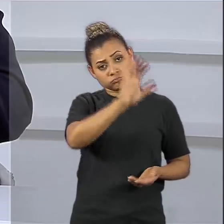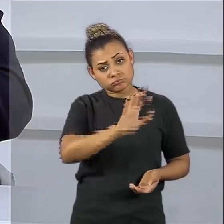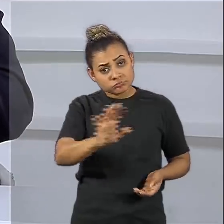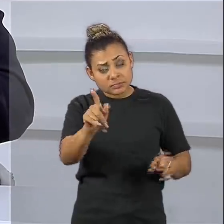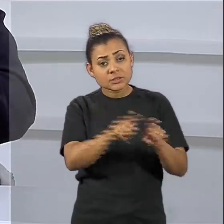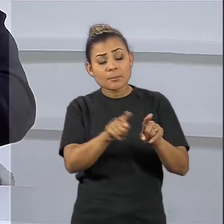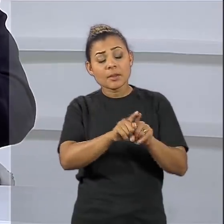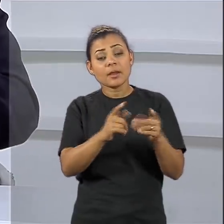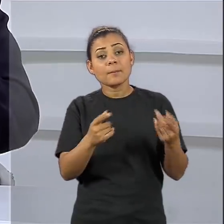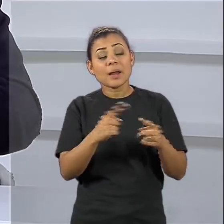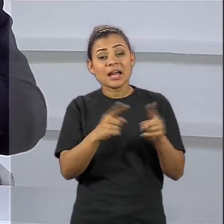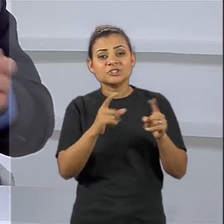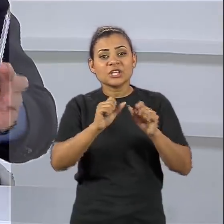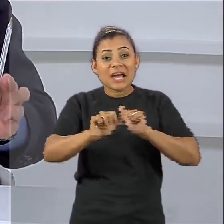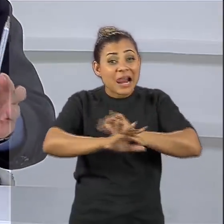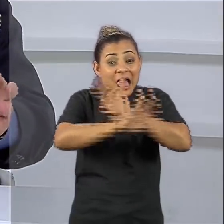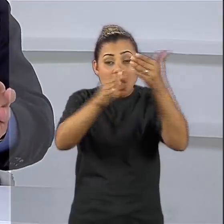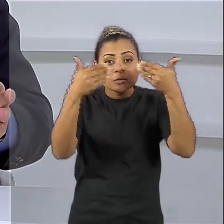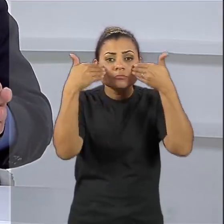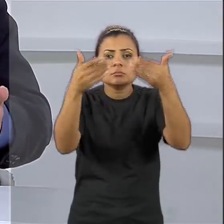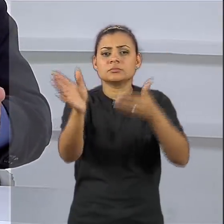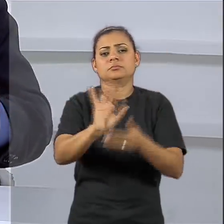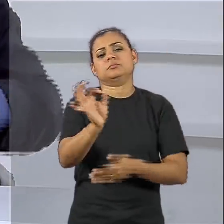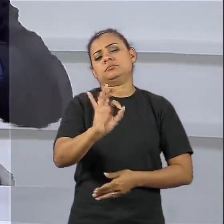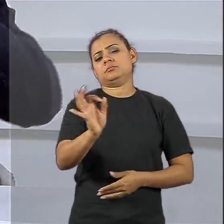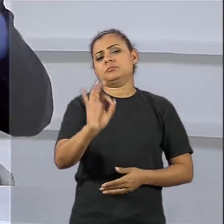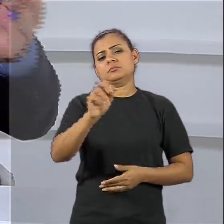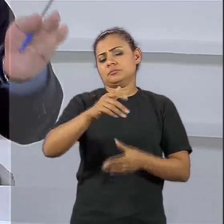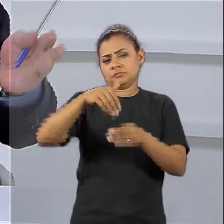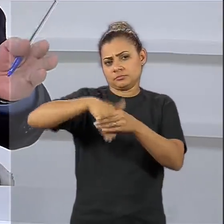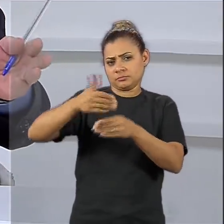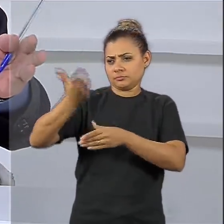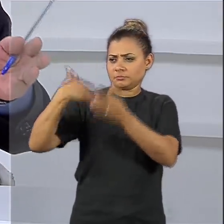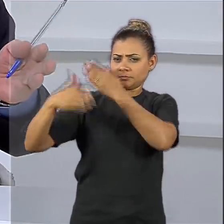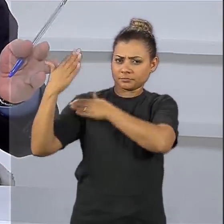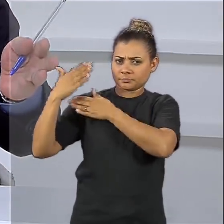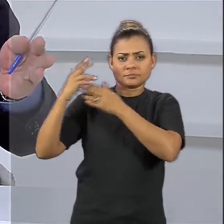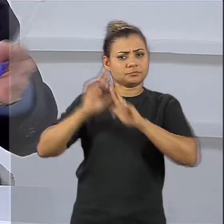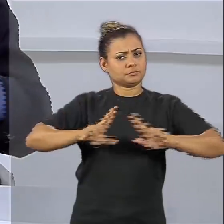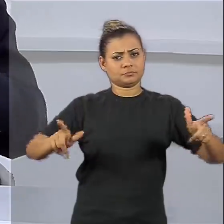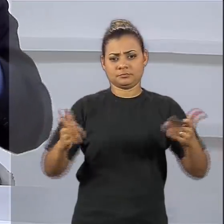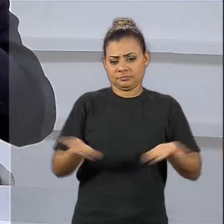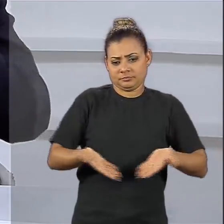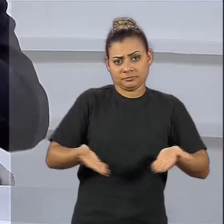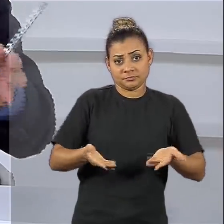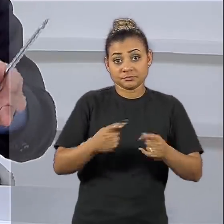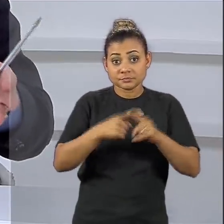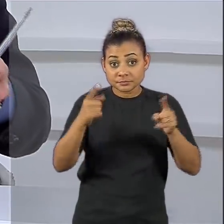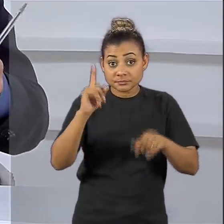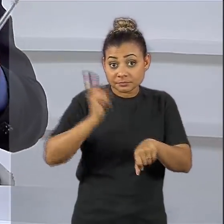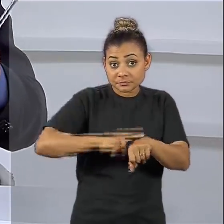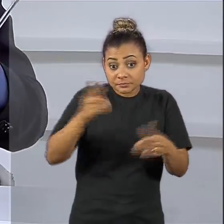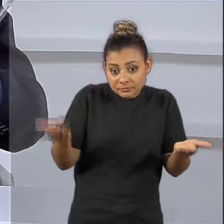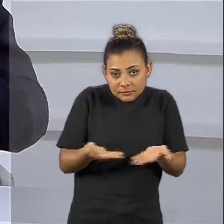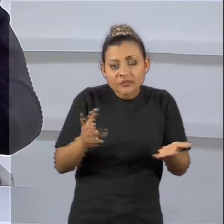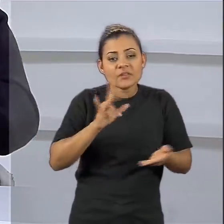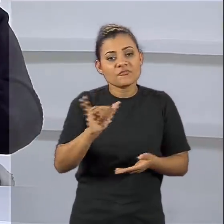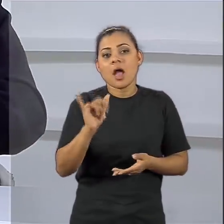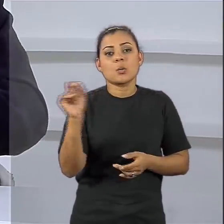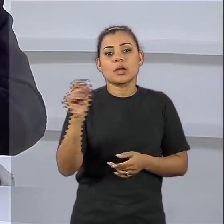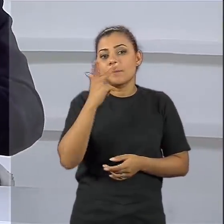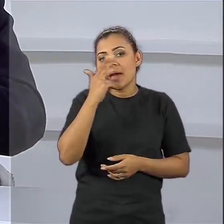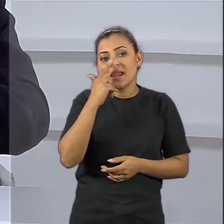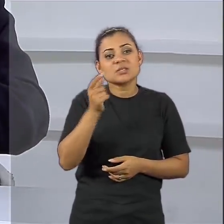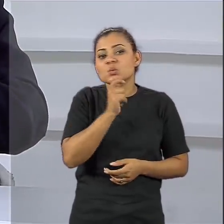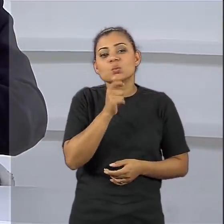tão automática e tão clara quanto ela teria sido em outras eleições, num contexto normal, temperatura e pressão. Mas, de novo, nesse caso, me parece que a gente não tem isso por